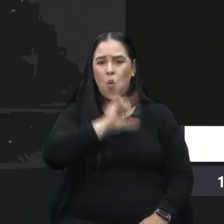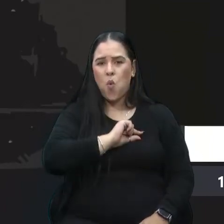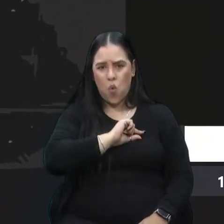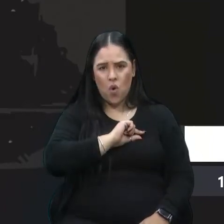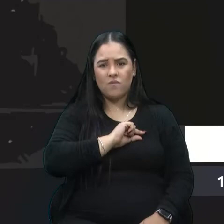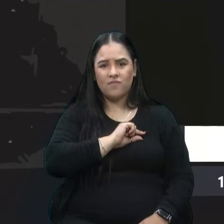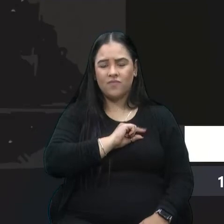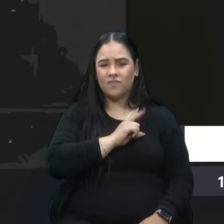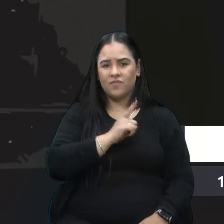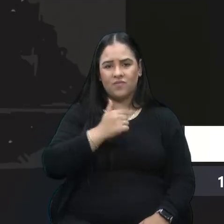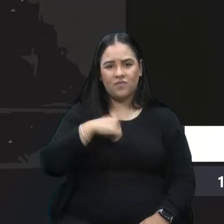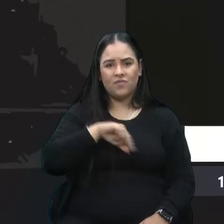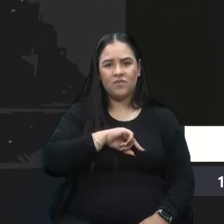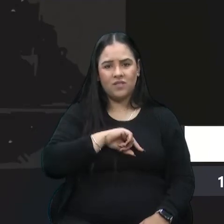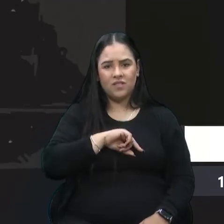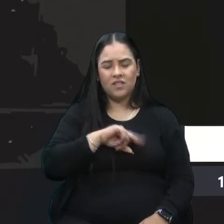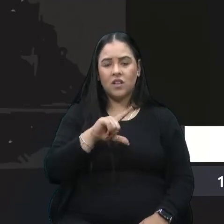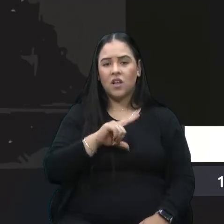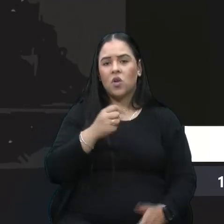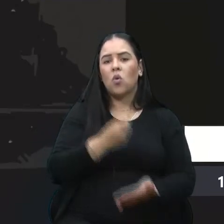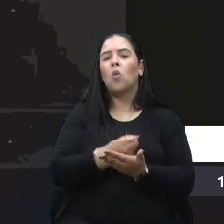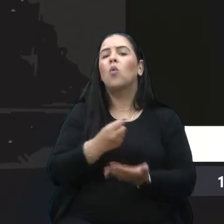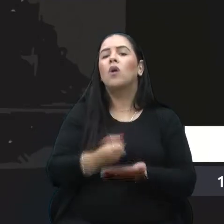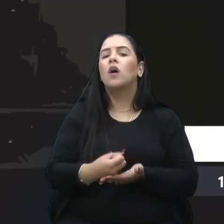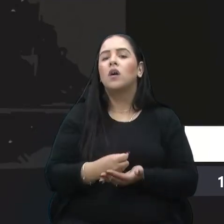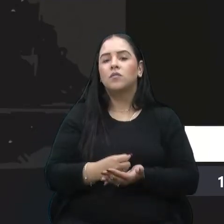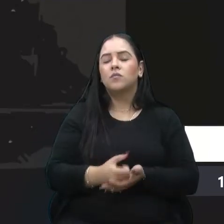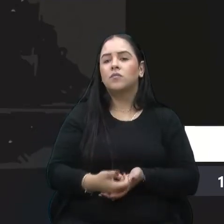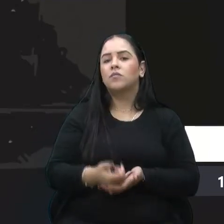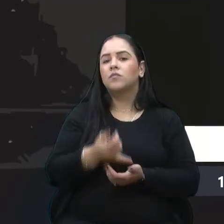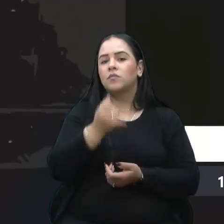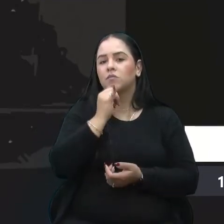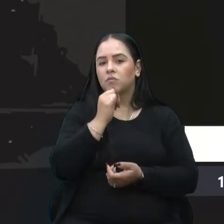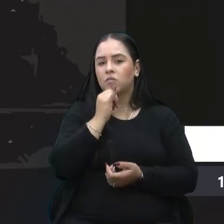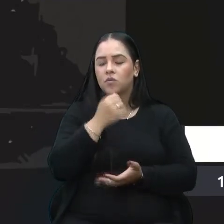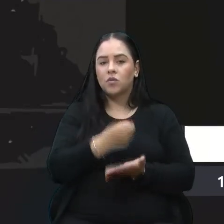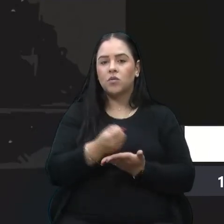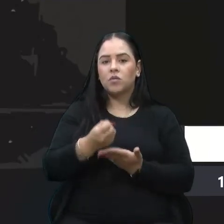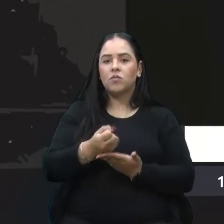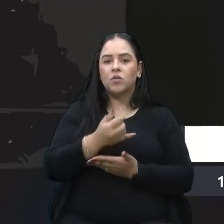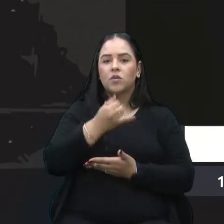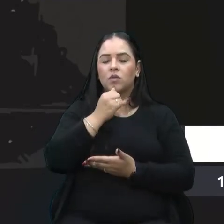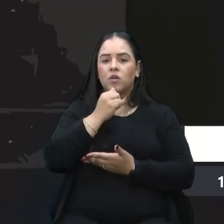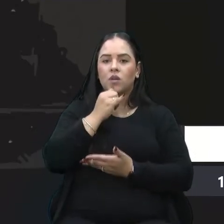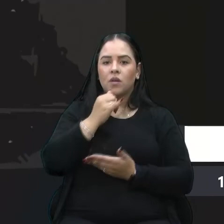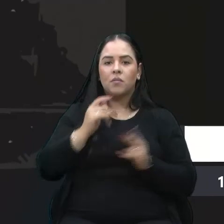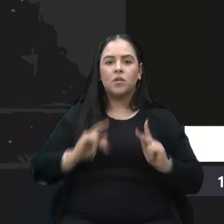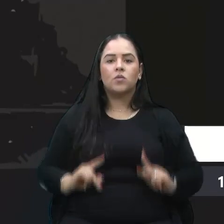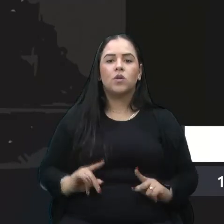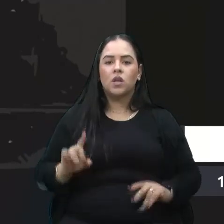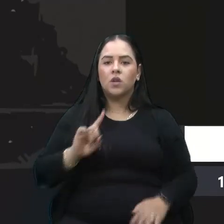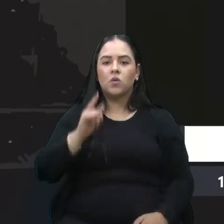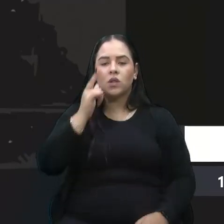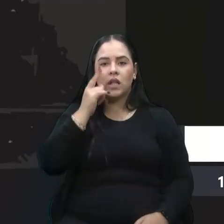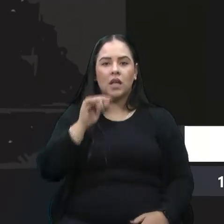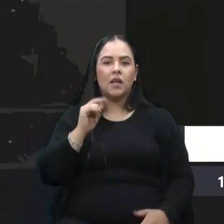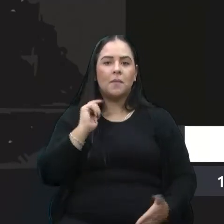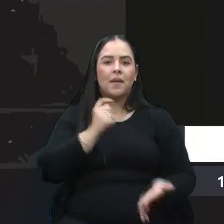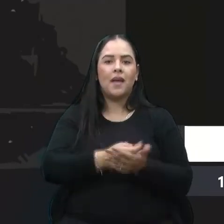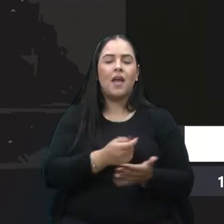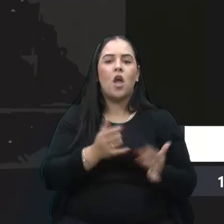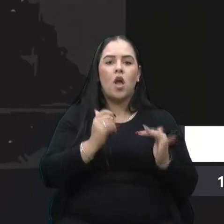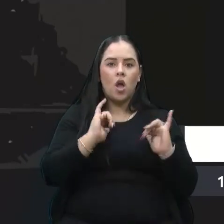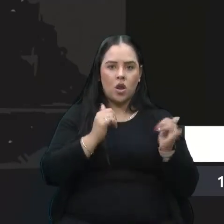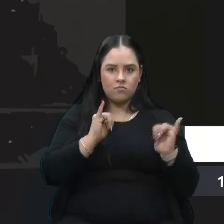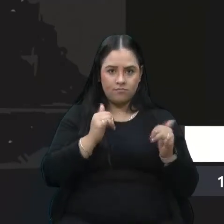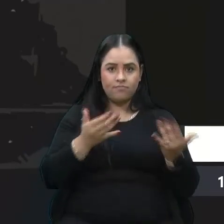nós tenhamos contratações, por exemplo, o Estado, a educação, contratações em que pessoas, né, não conseguem pagar o transporte.